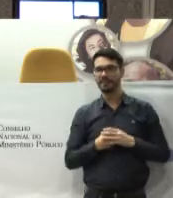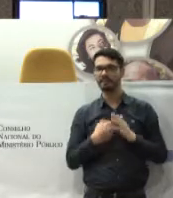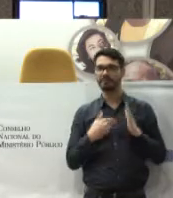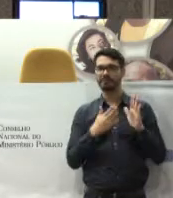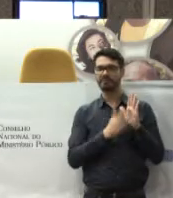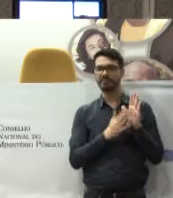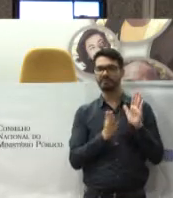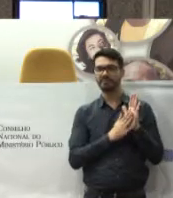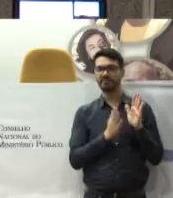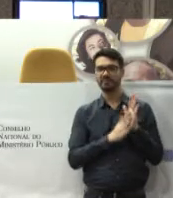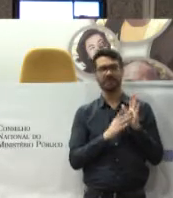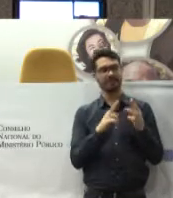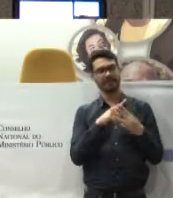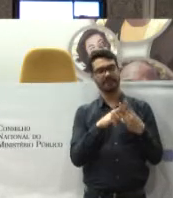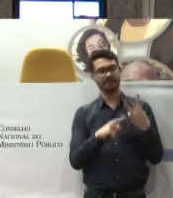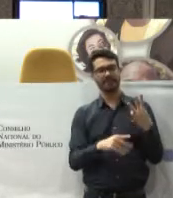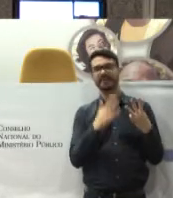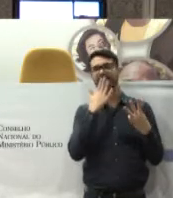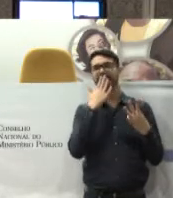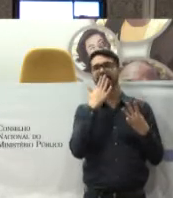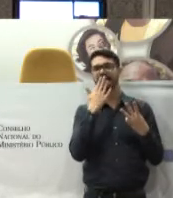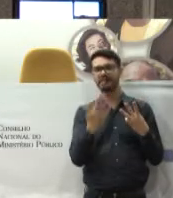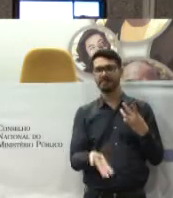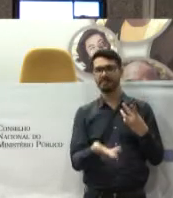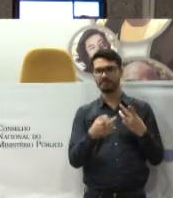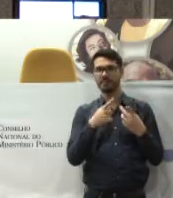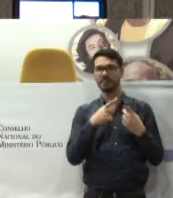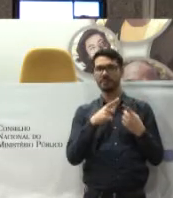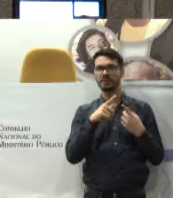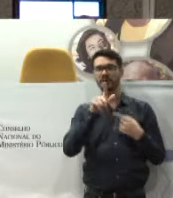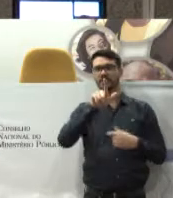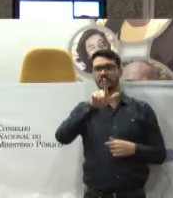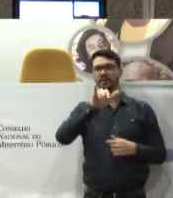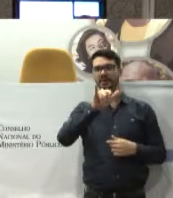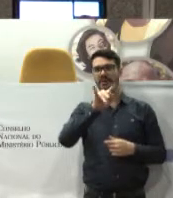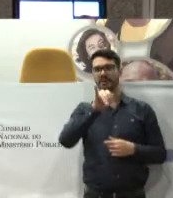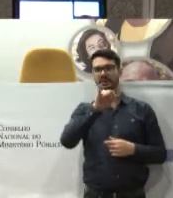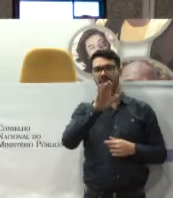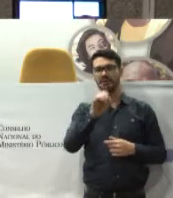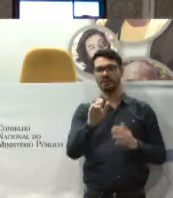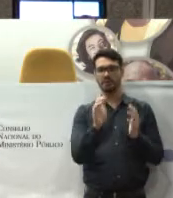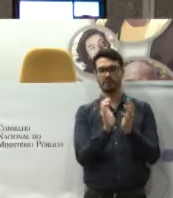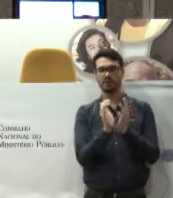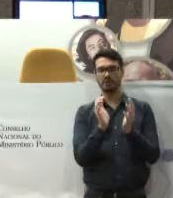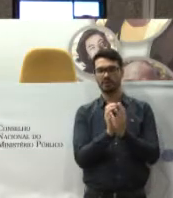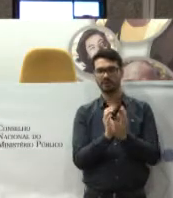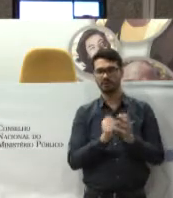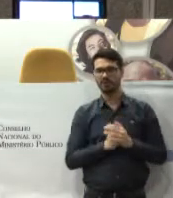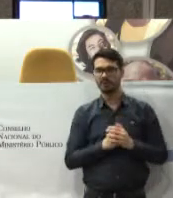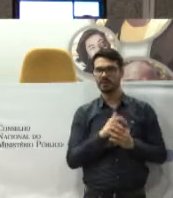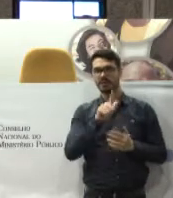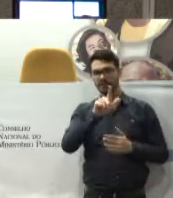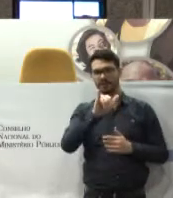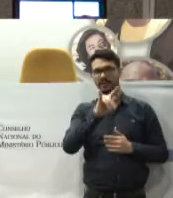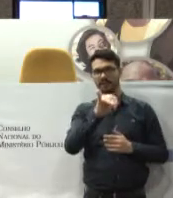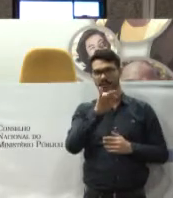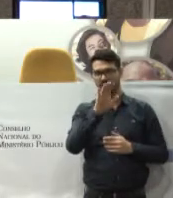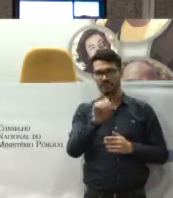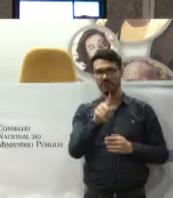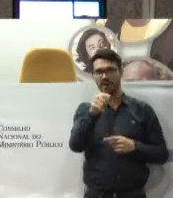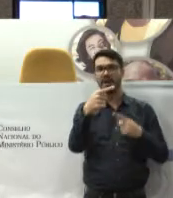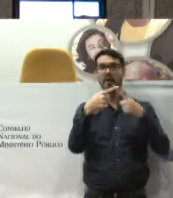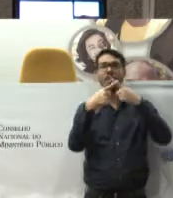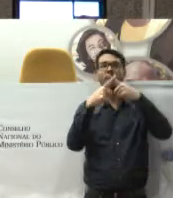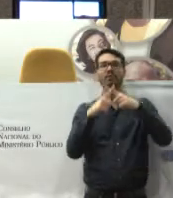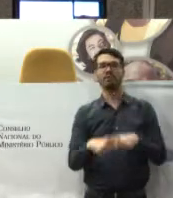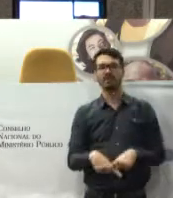propus 3 tipos de litígios coletivos. Então, litígio coletivo, para começar, litígio é o